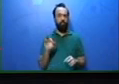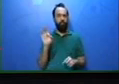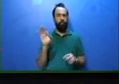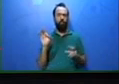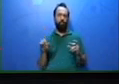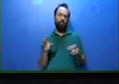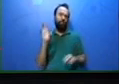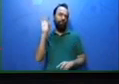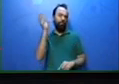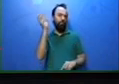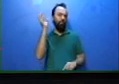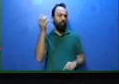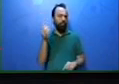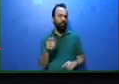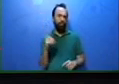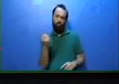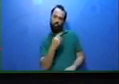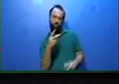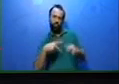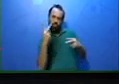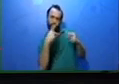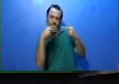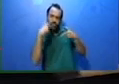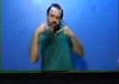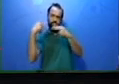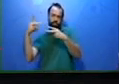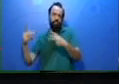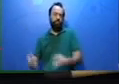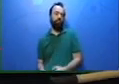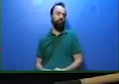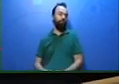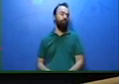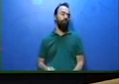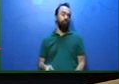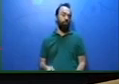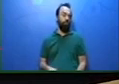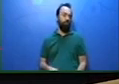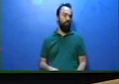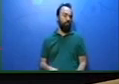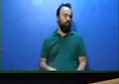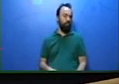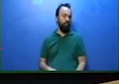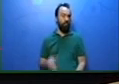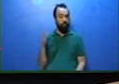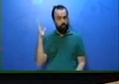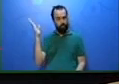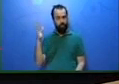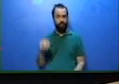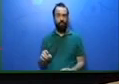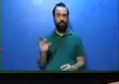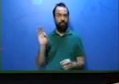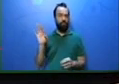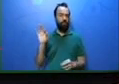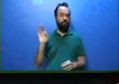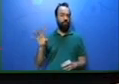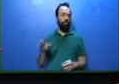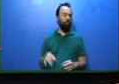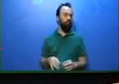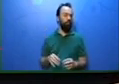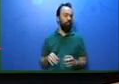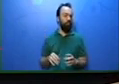a lâmpada, o que é o furacão que aparece na cabecinha do personagem. Ah lá, ó.